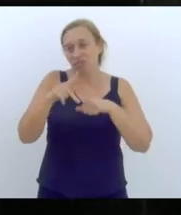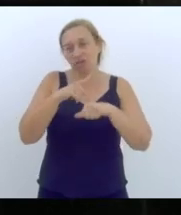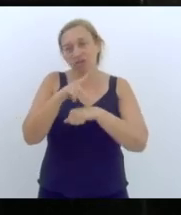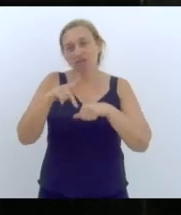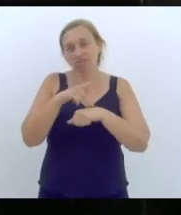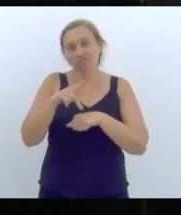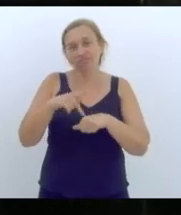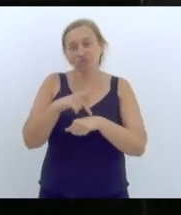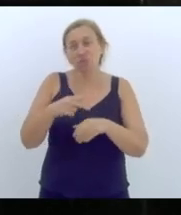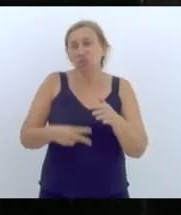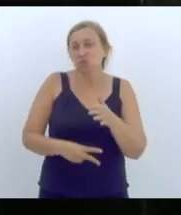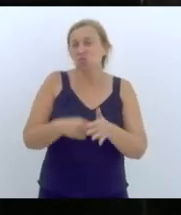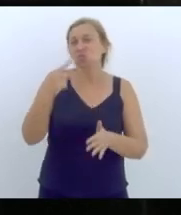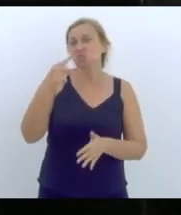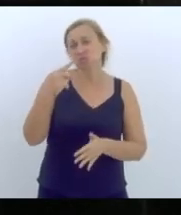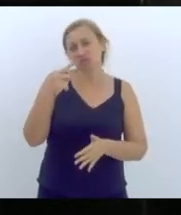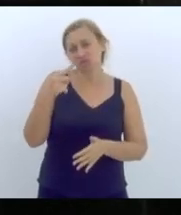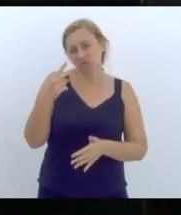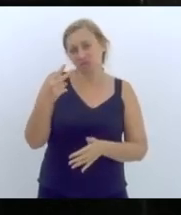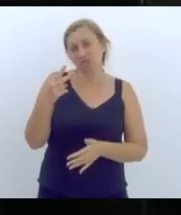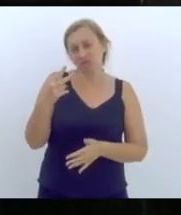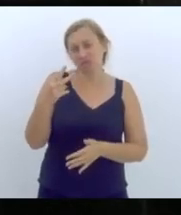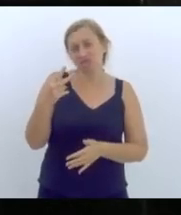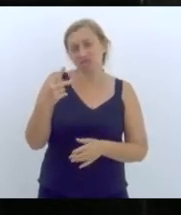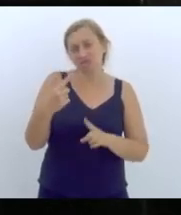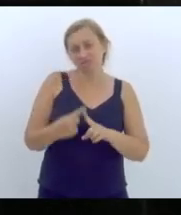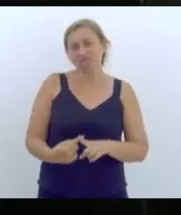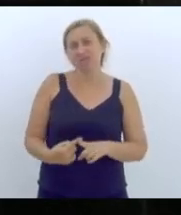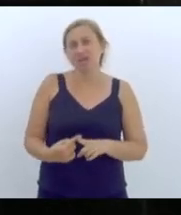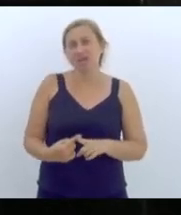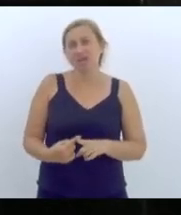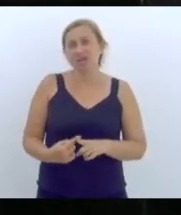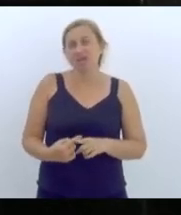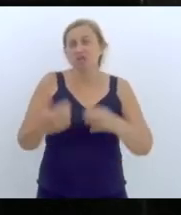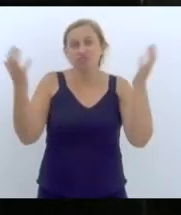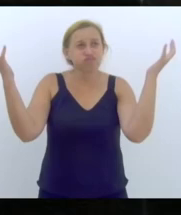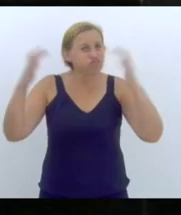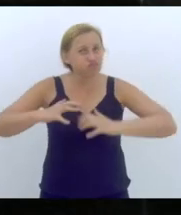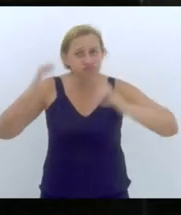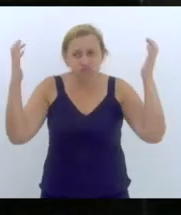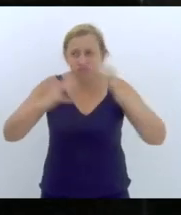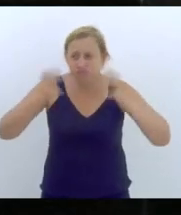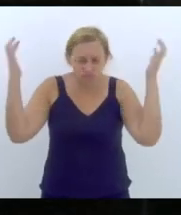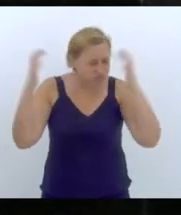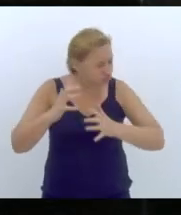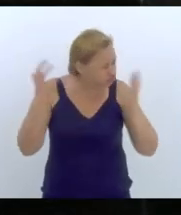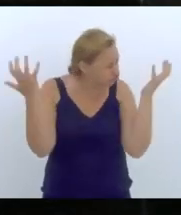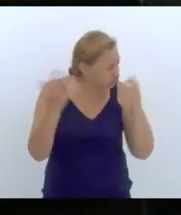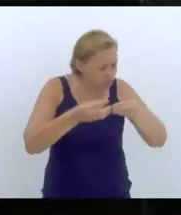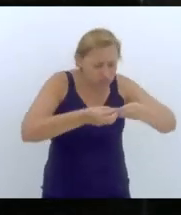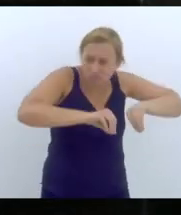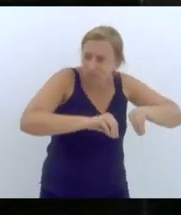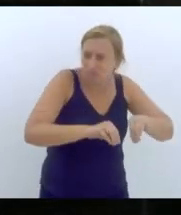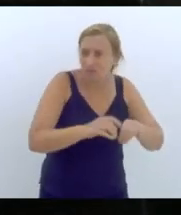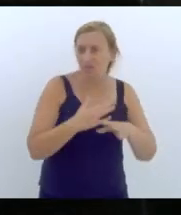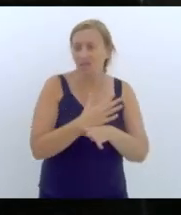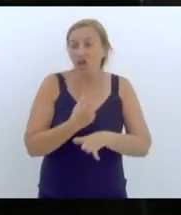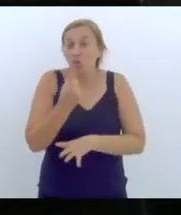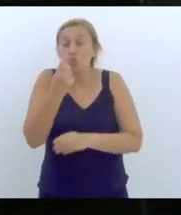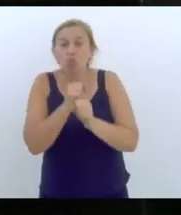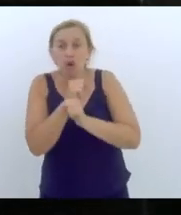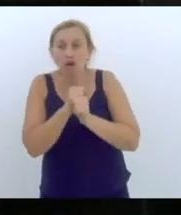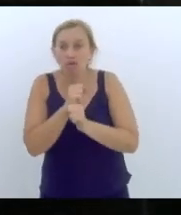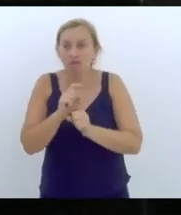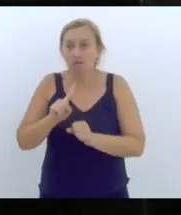por duas vezes, e a segunda vez que a chuva atingiu a nossa cidade, completa um ano